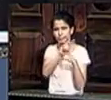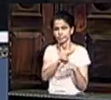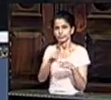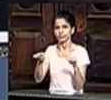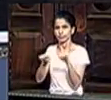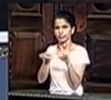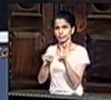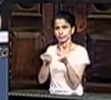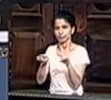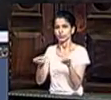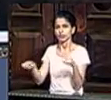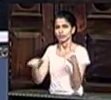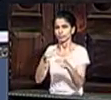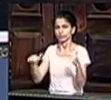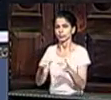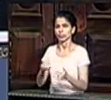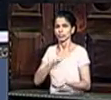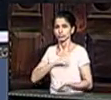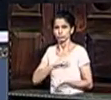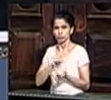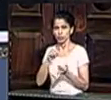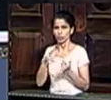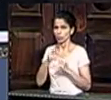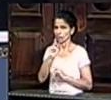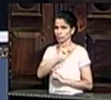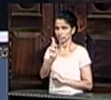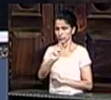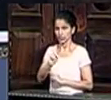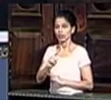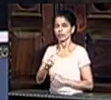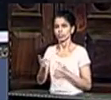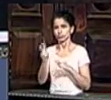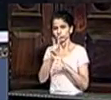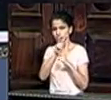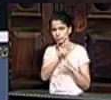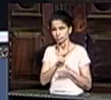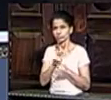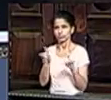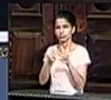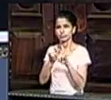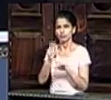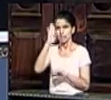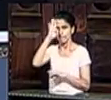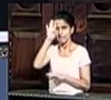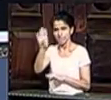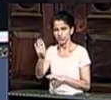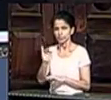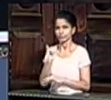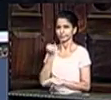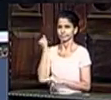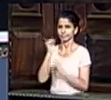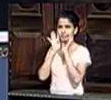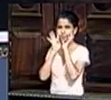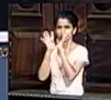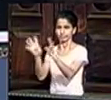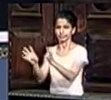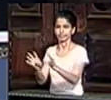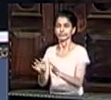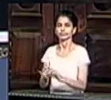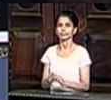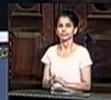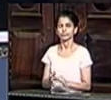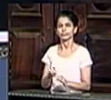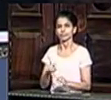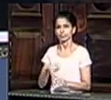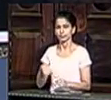ao não corte de salários protegendo o atendimento a essas prioridades e somente assim o pc